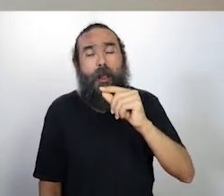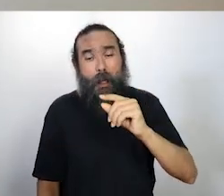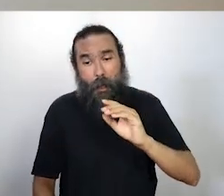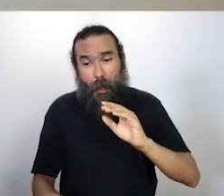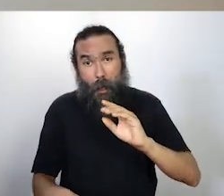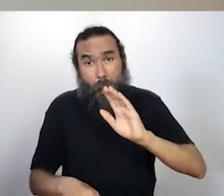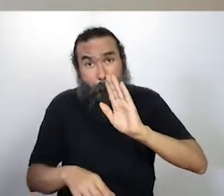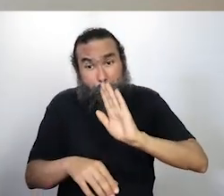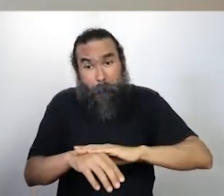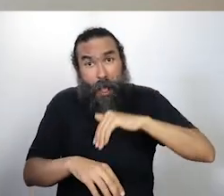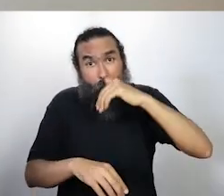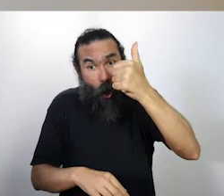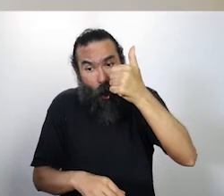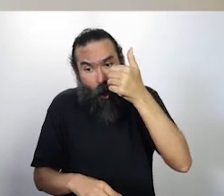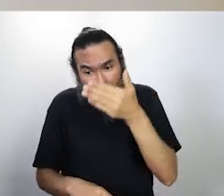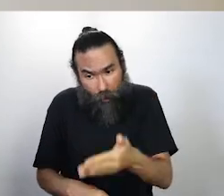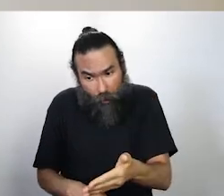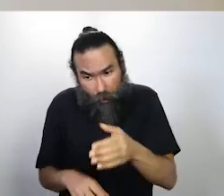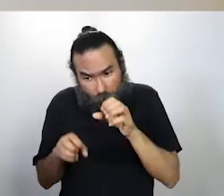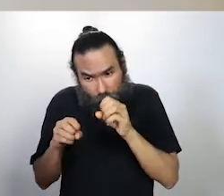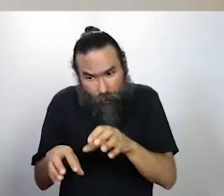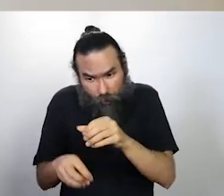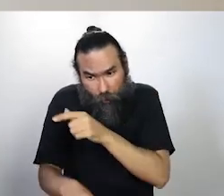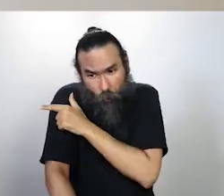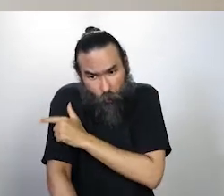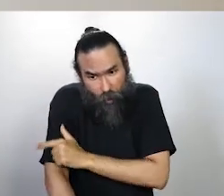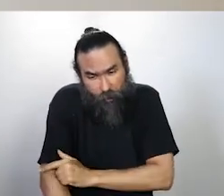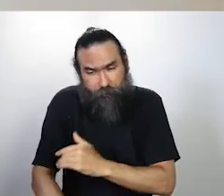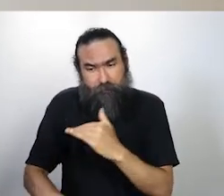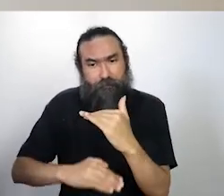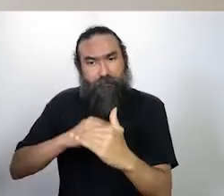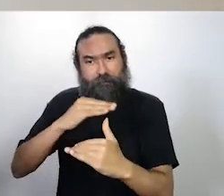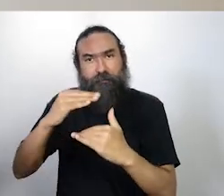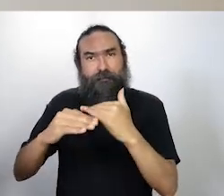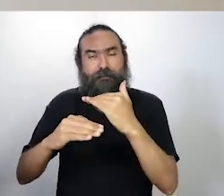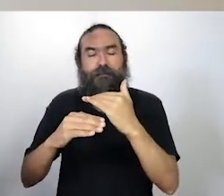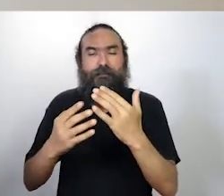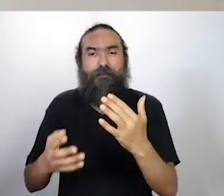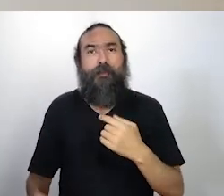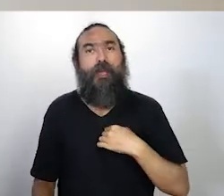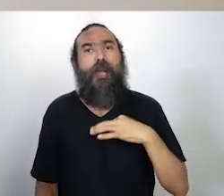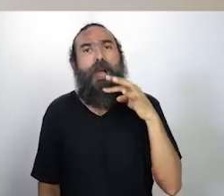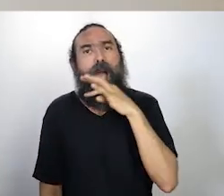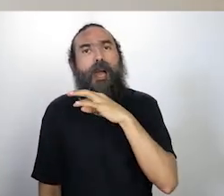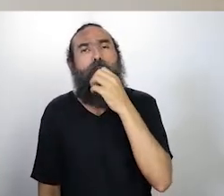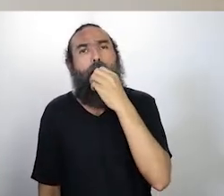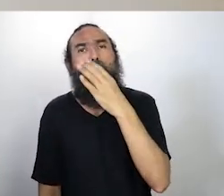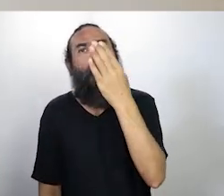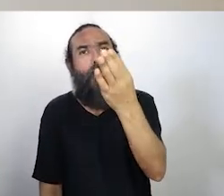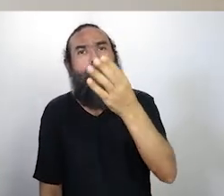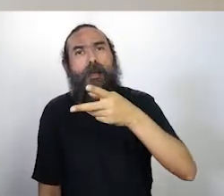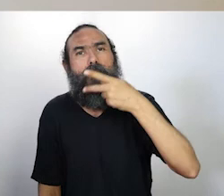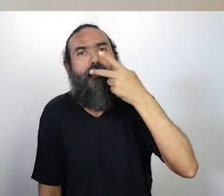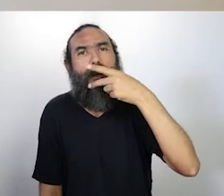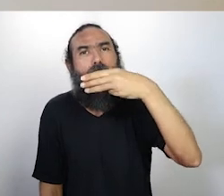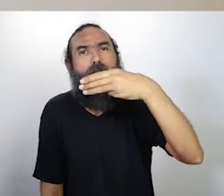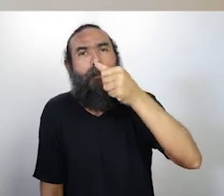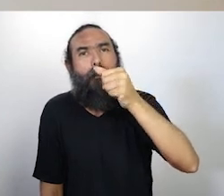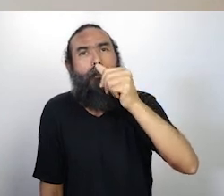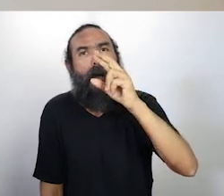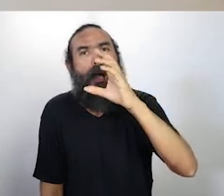mais educado? E aí, eu achei bom também quando ele falou sobre a